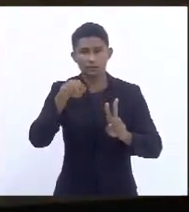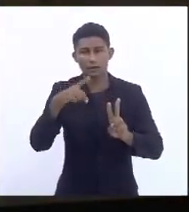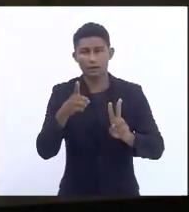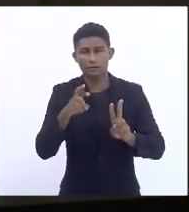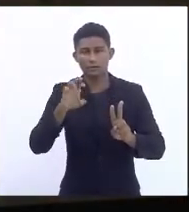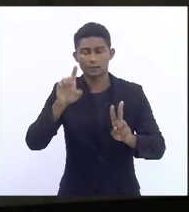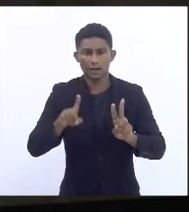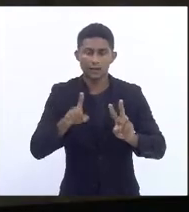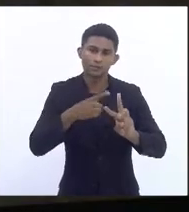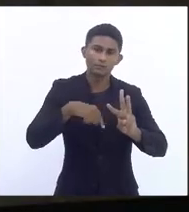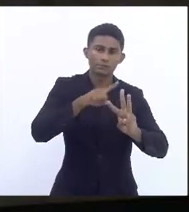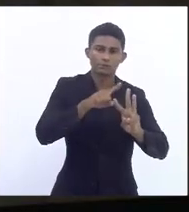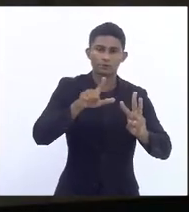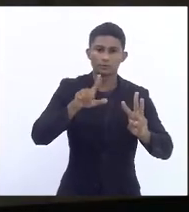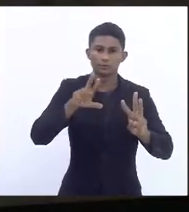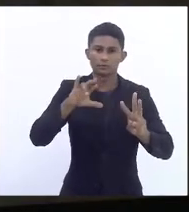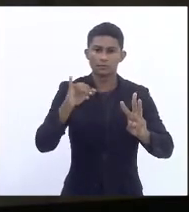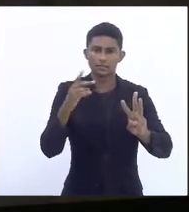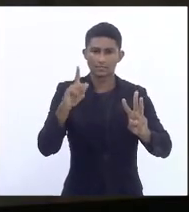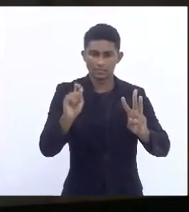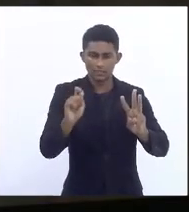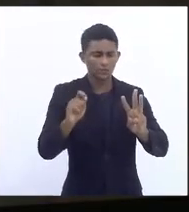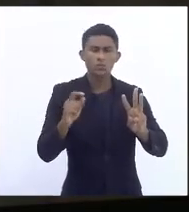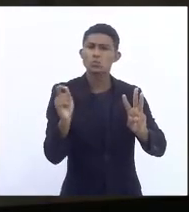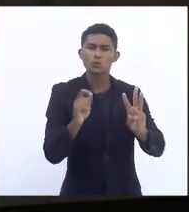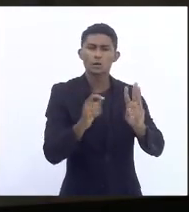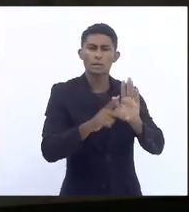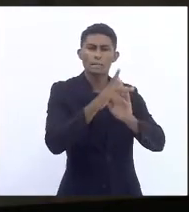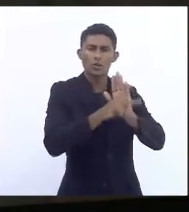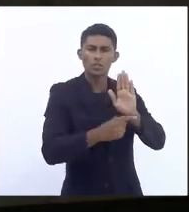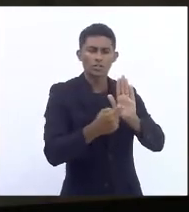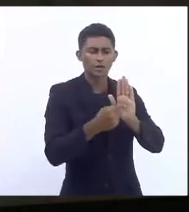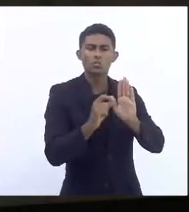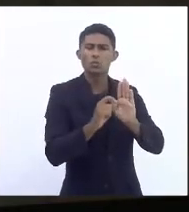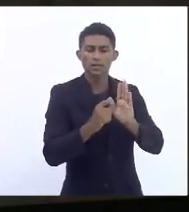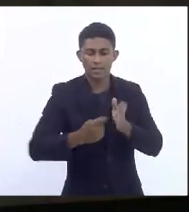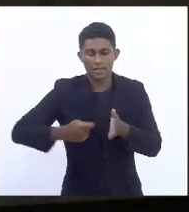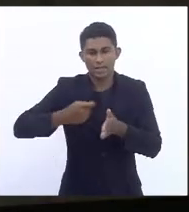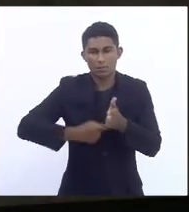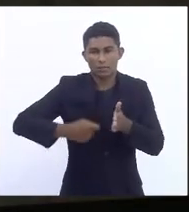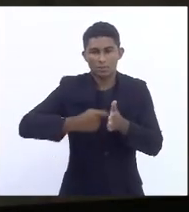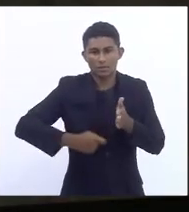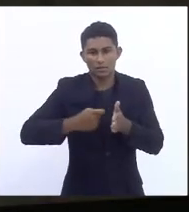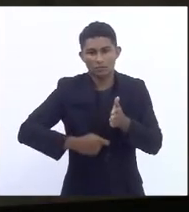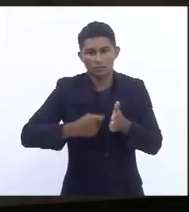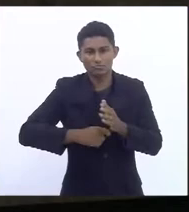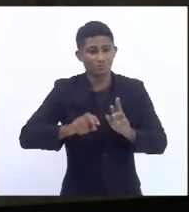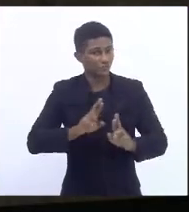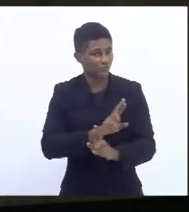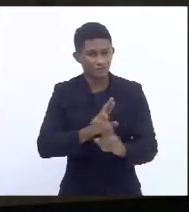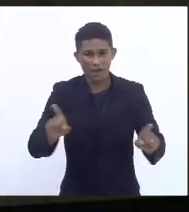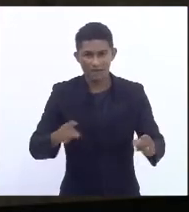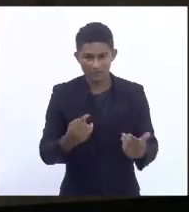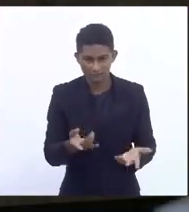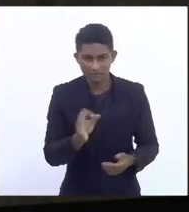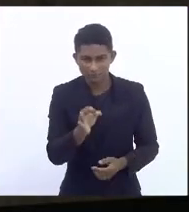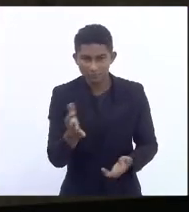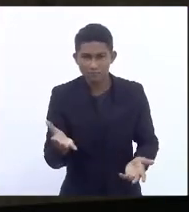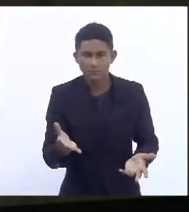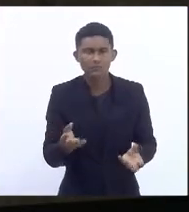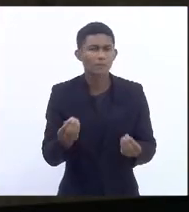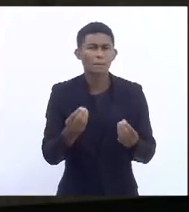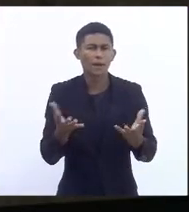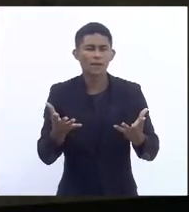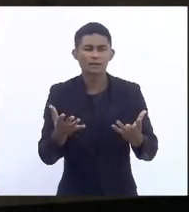que dispõe sobre a aplicação de um tratamento tributário diferenciado, um regime especial de tributação, para